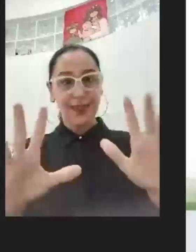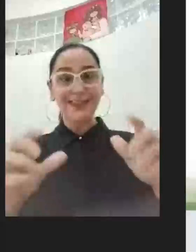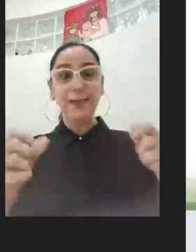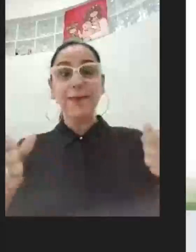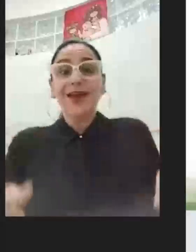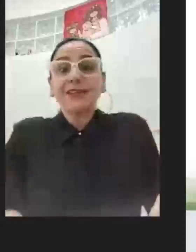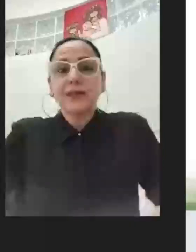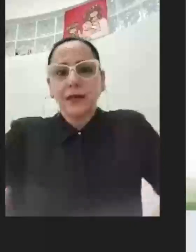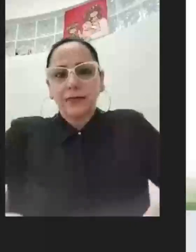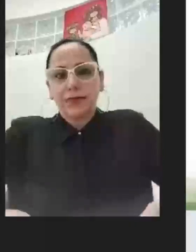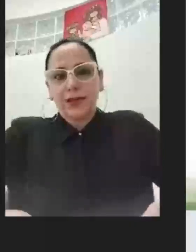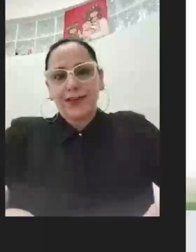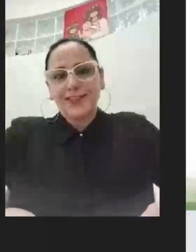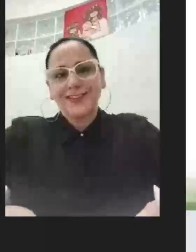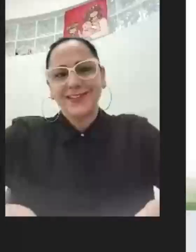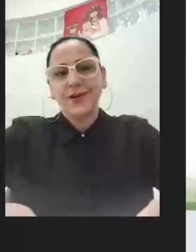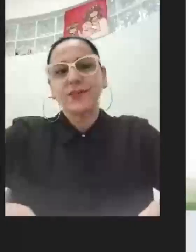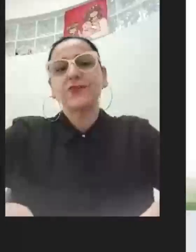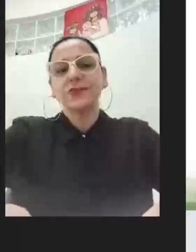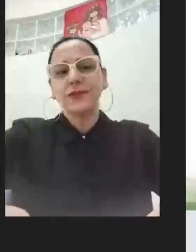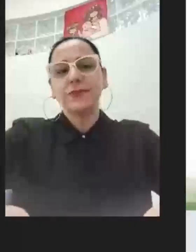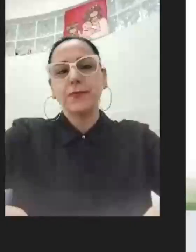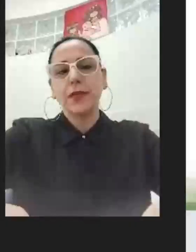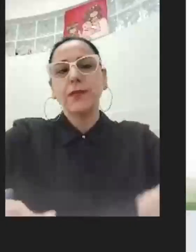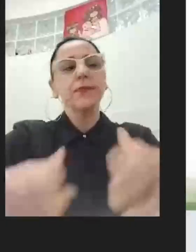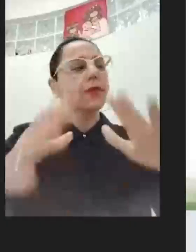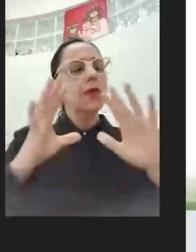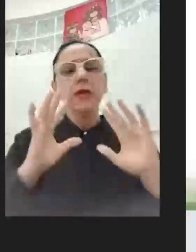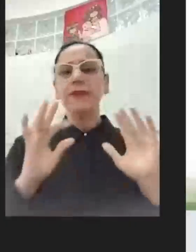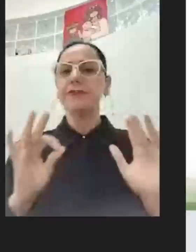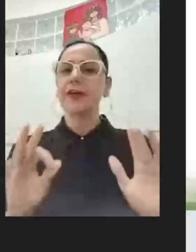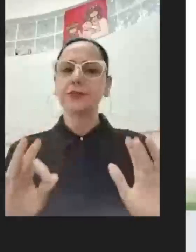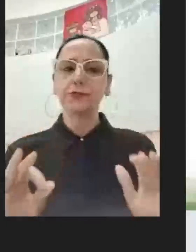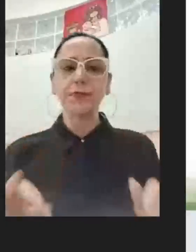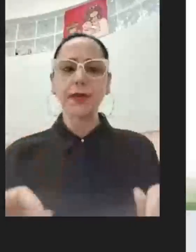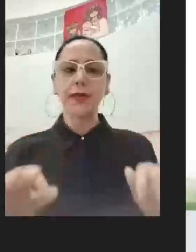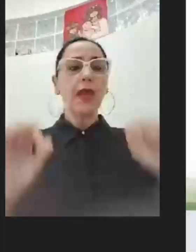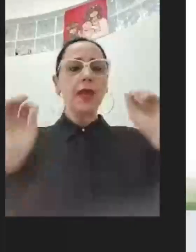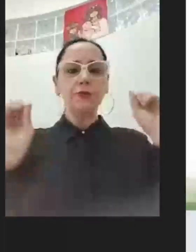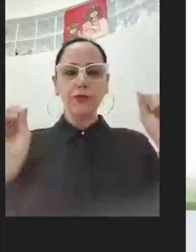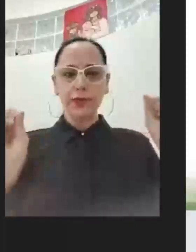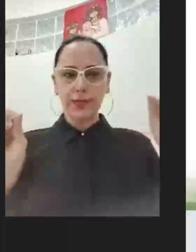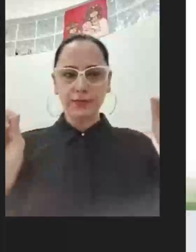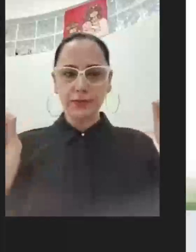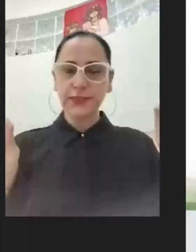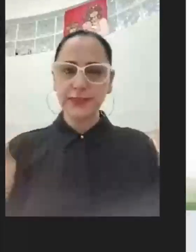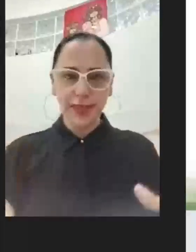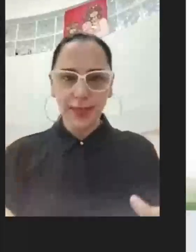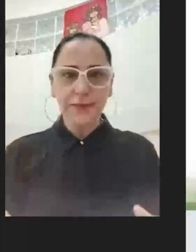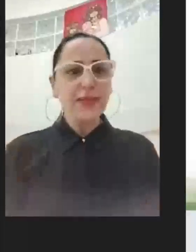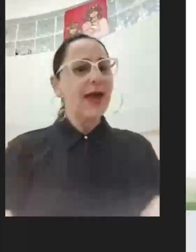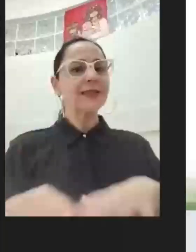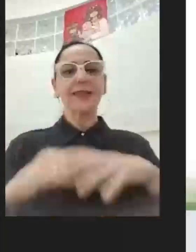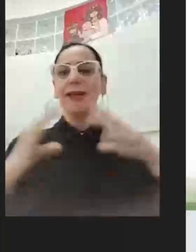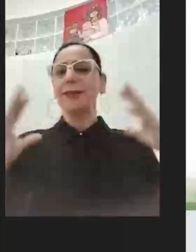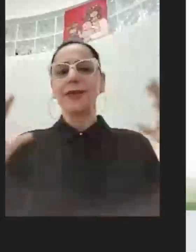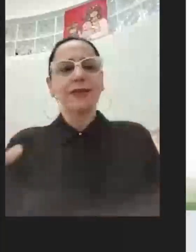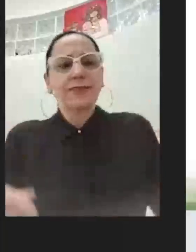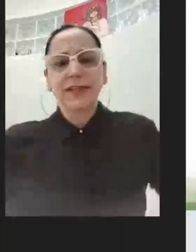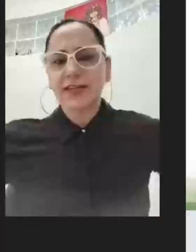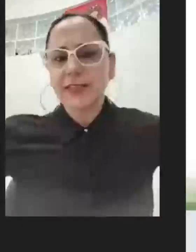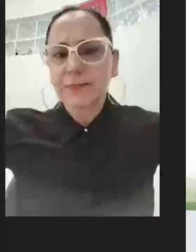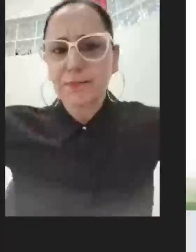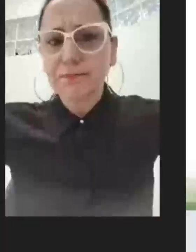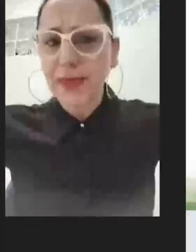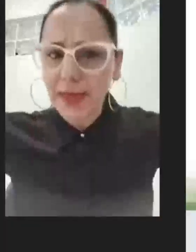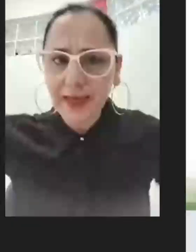roda, correu para a maternidade, a médica levou ela na cadeirinha de roda, junto à enfermeira. Vai ficar tudo bem, eu vou cuidar de você, a